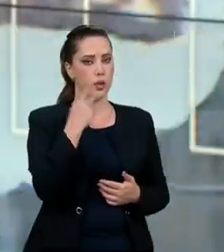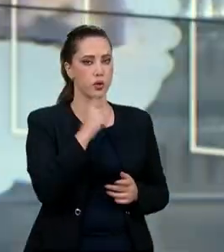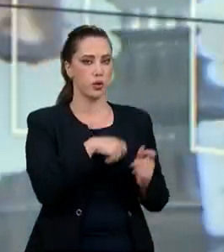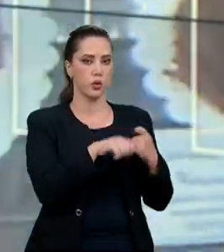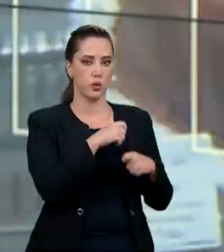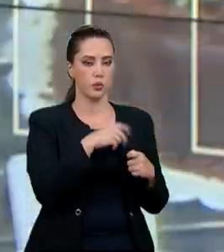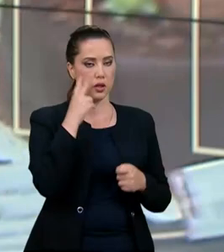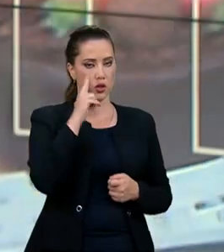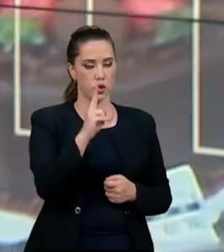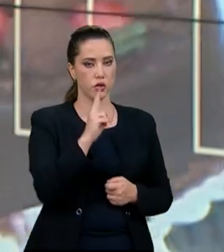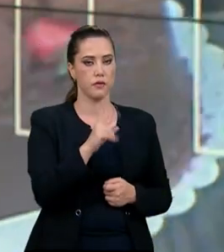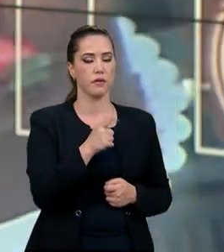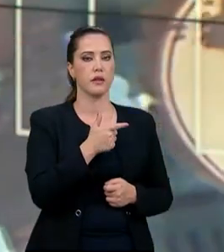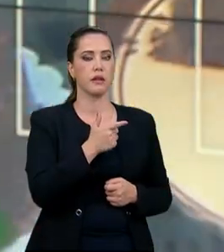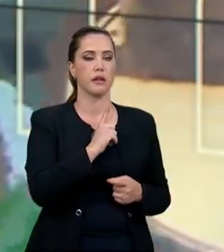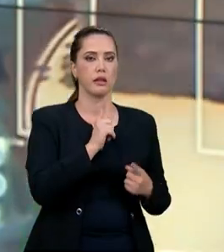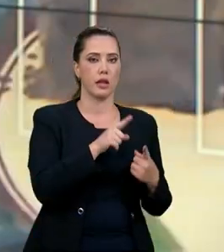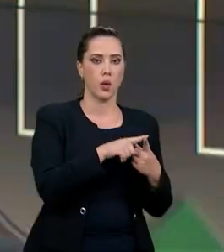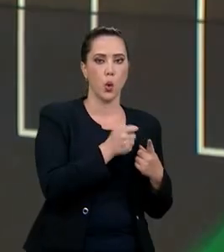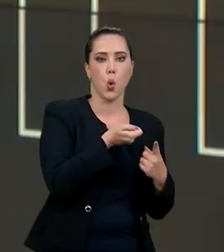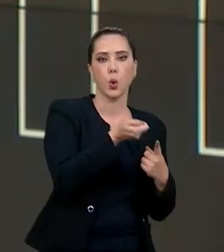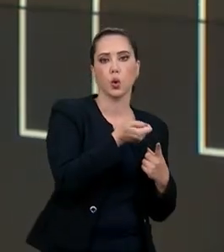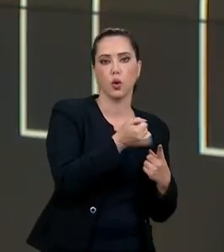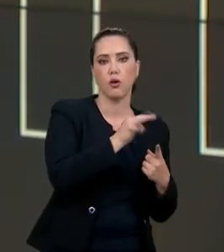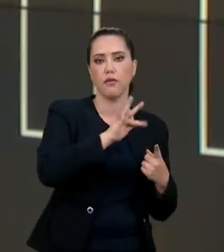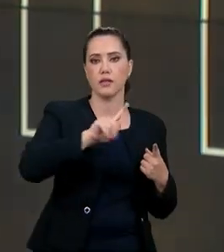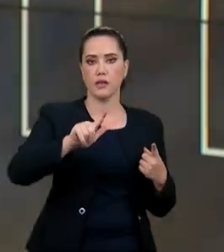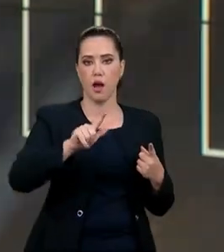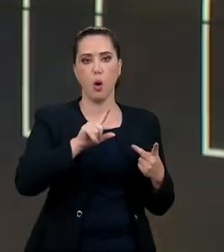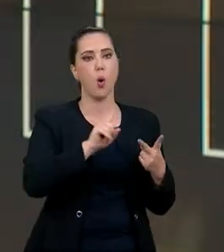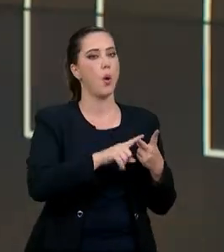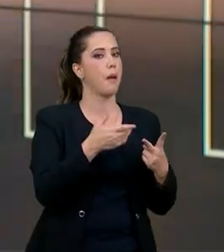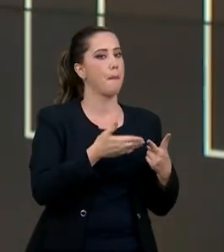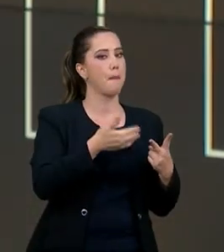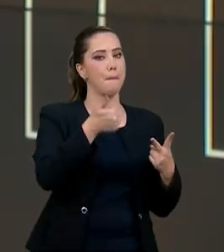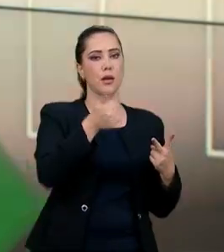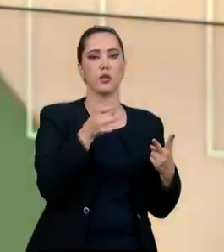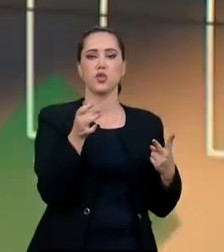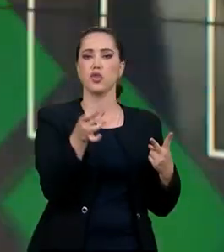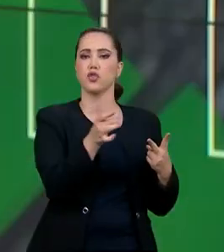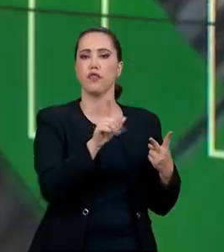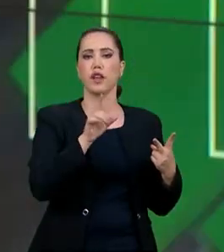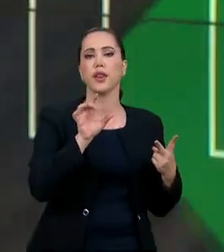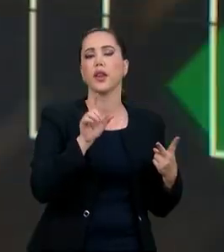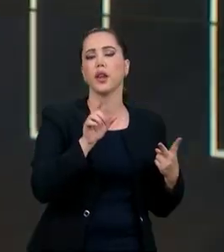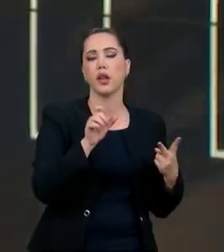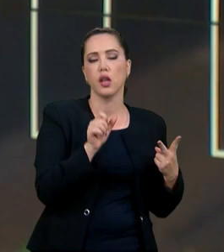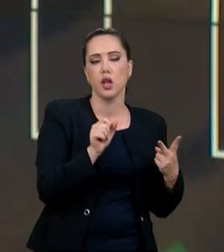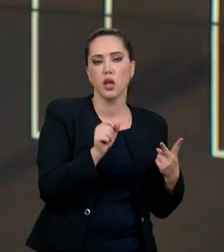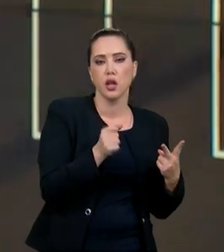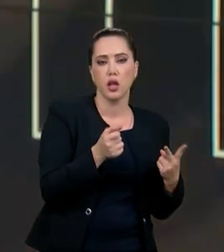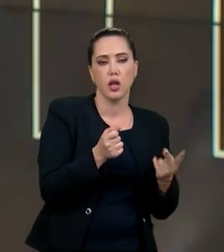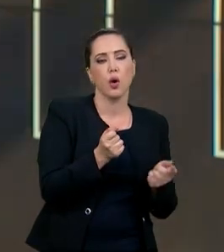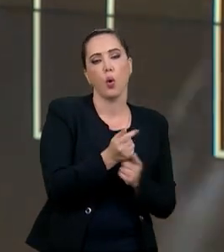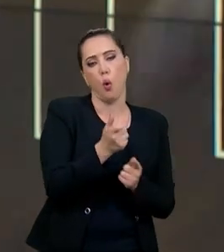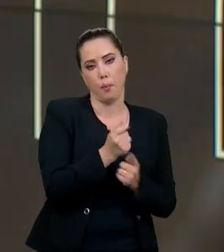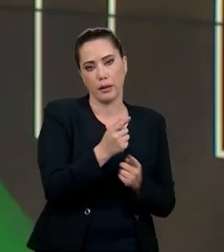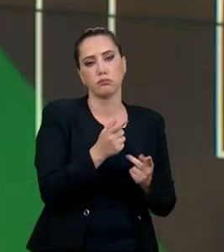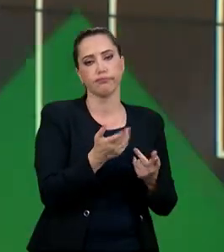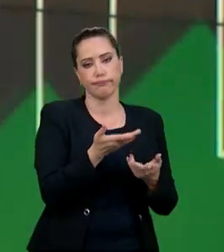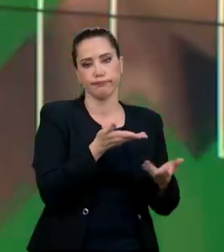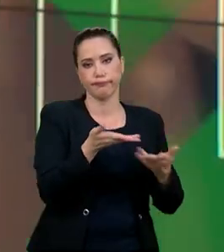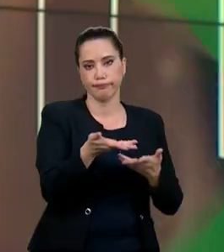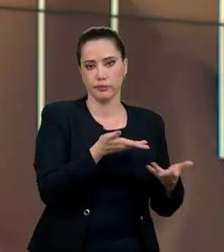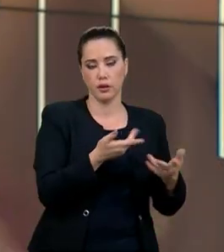binômio austeridade fiscal e melhoria do ambiente de negócio. Do ponto de vista da austeridade fiscal, hoje em dia o governo